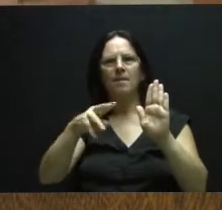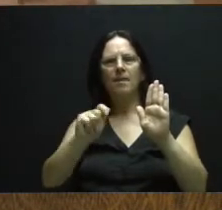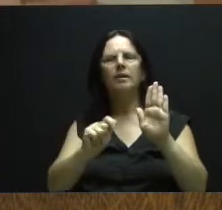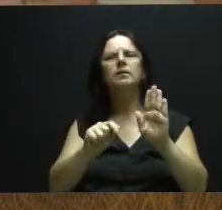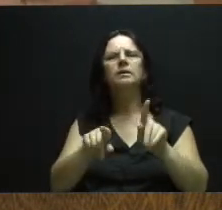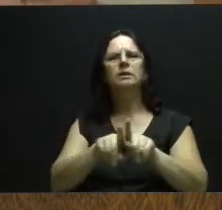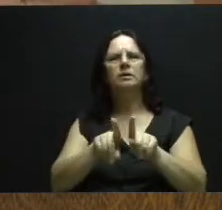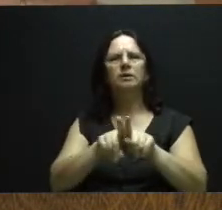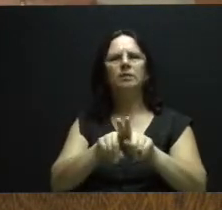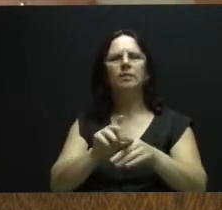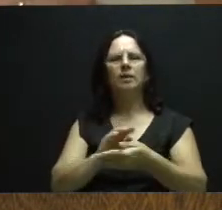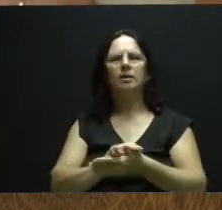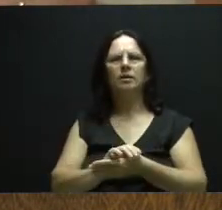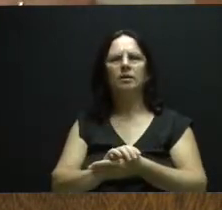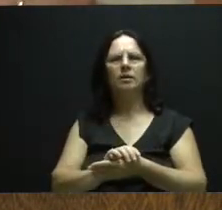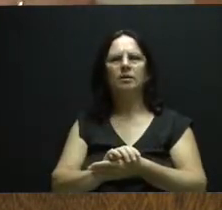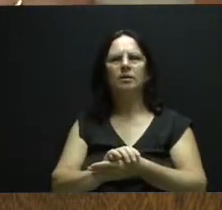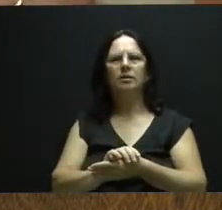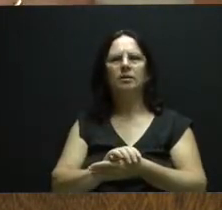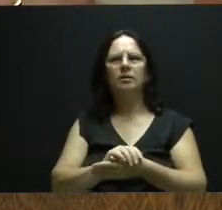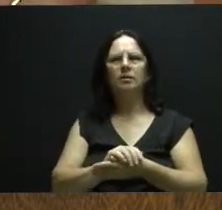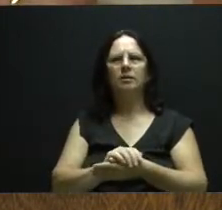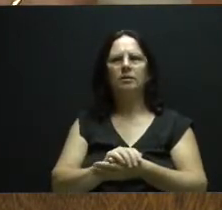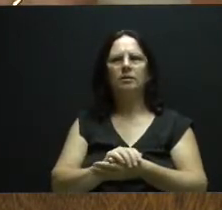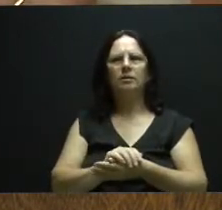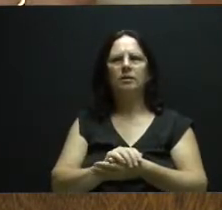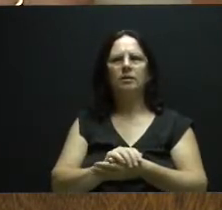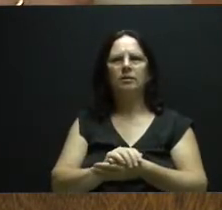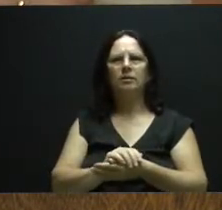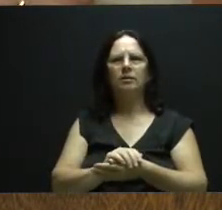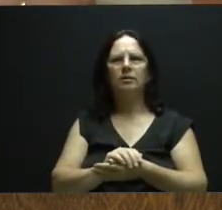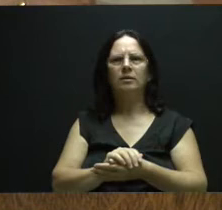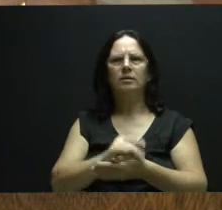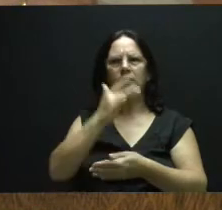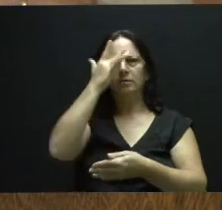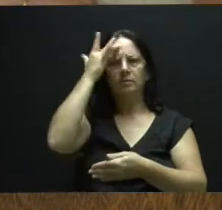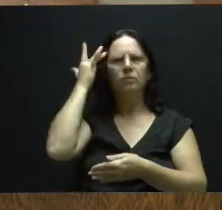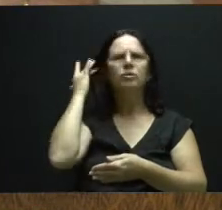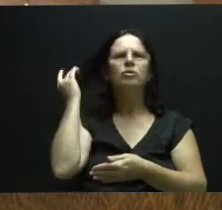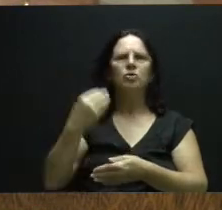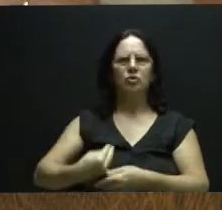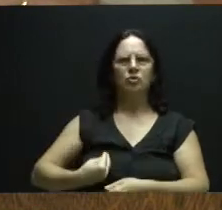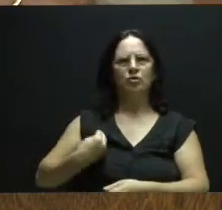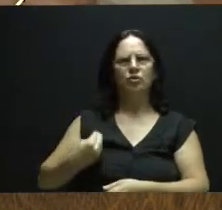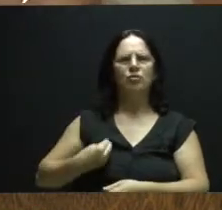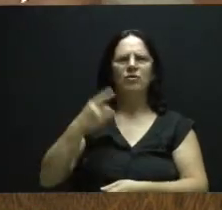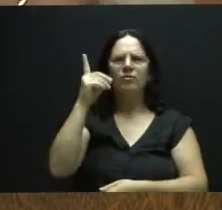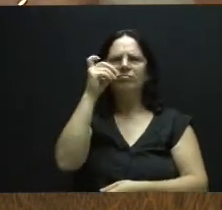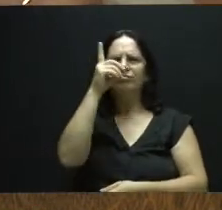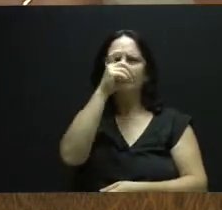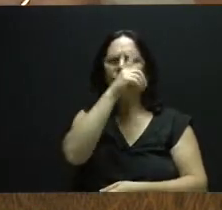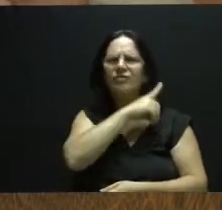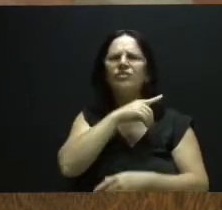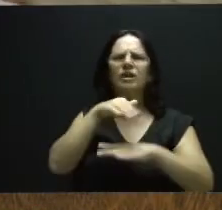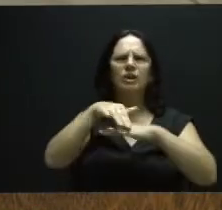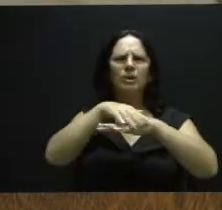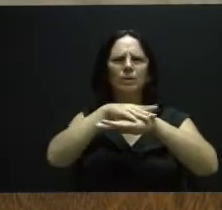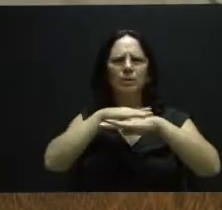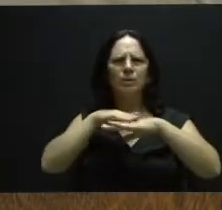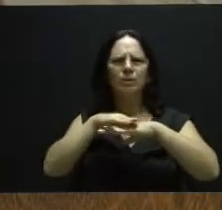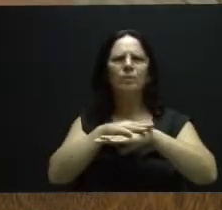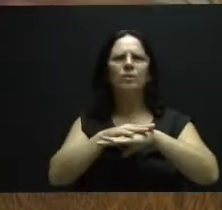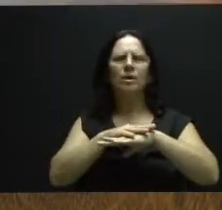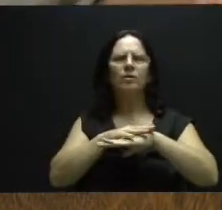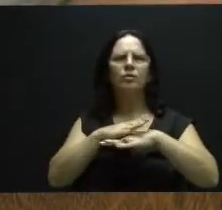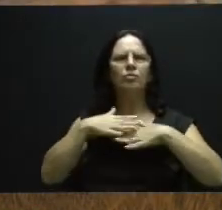aos nossos munícipes um respaldo espiritual naqueles momentos mais urgentes